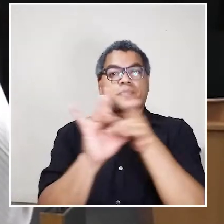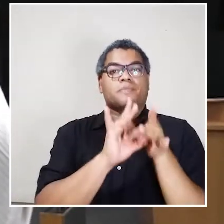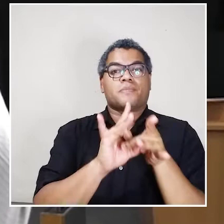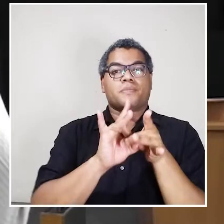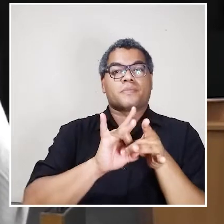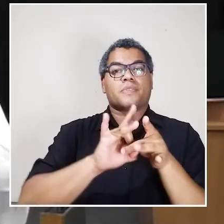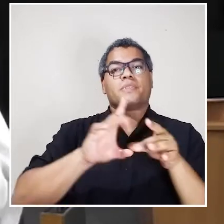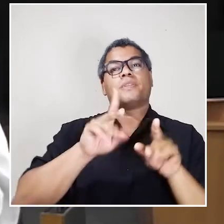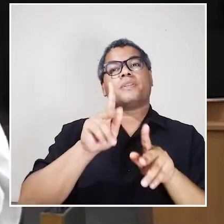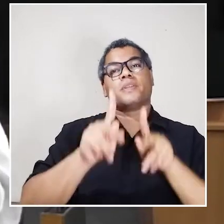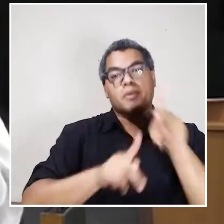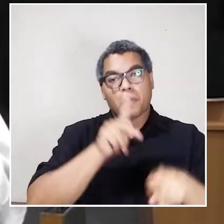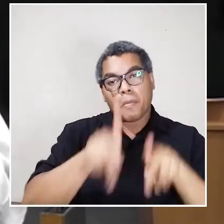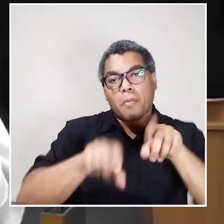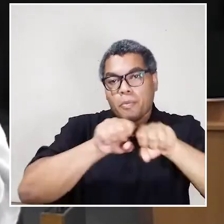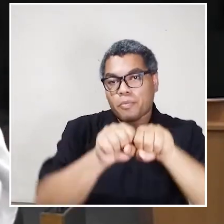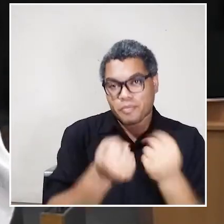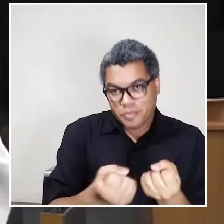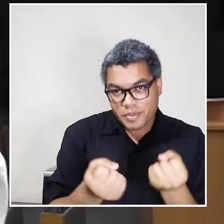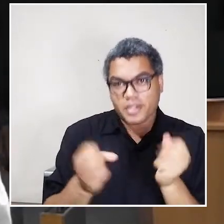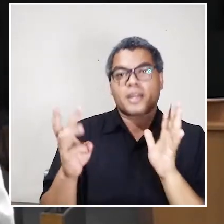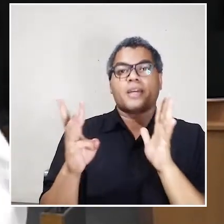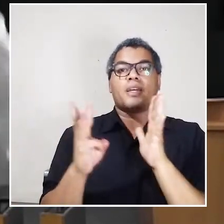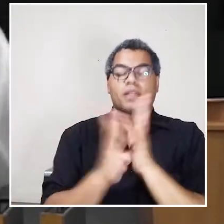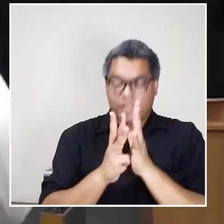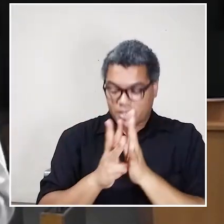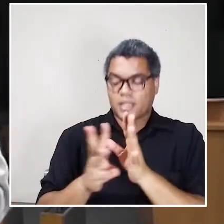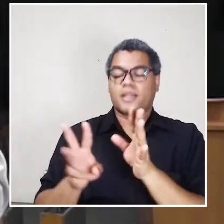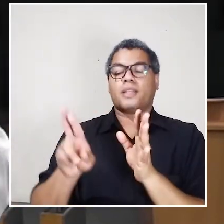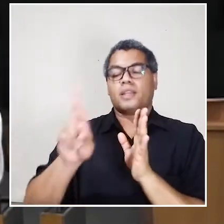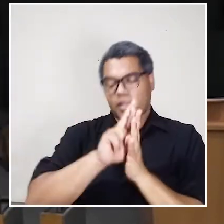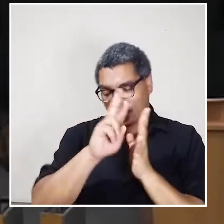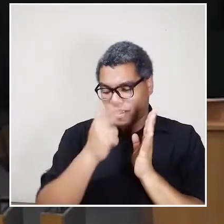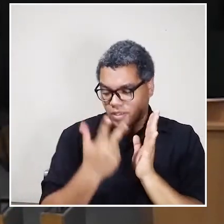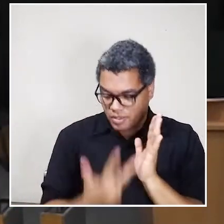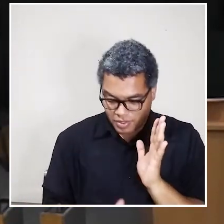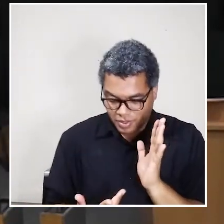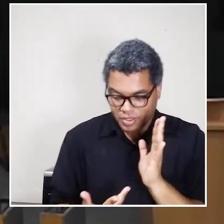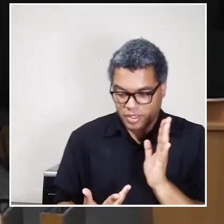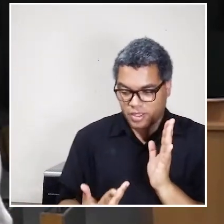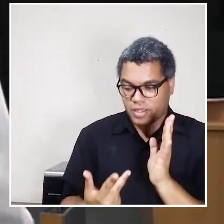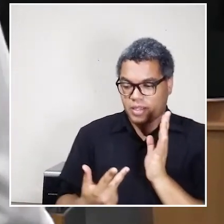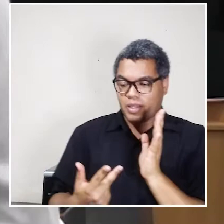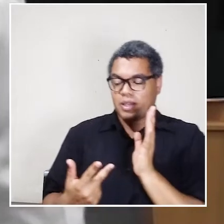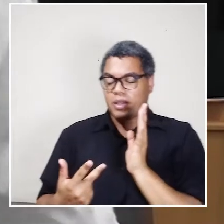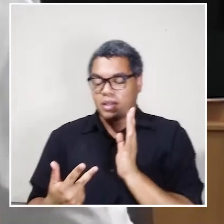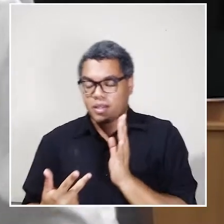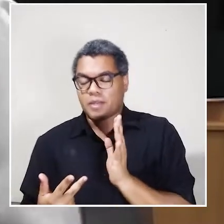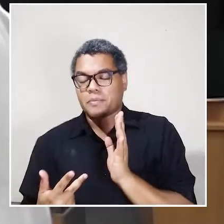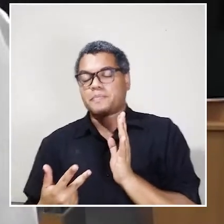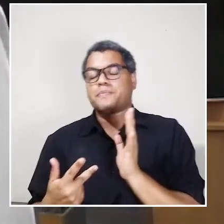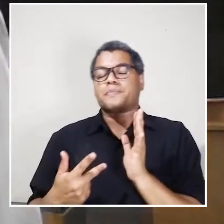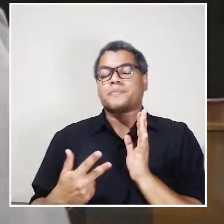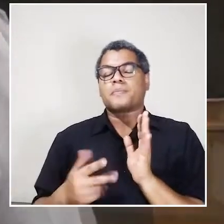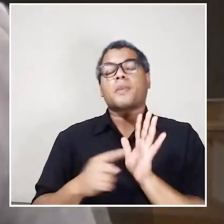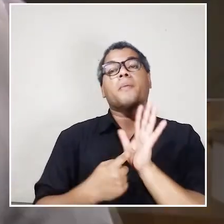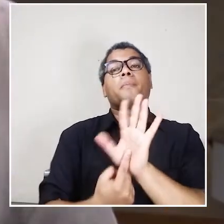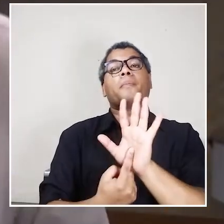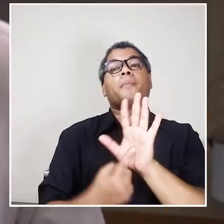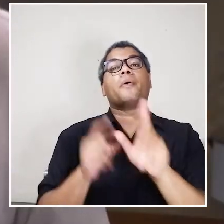aliança que o povo quebrou e Daniel reconhece, mas a oração de Daniel também, ainda à guisa de introdução, realça